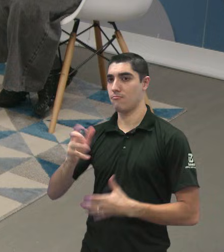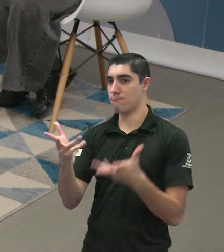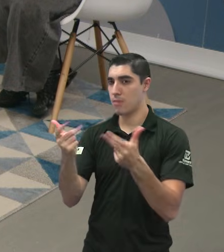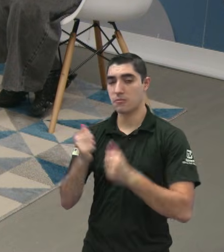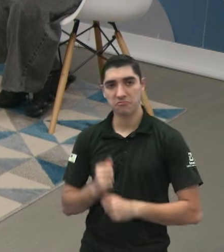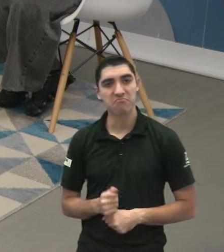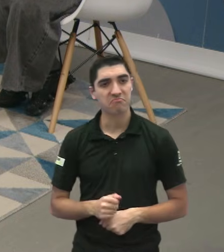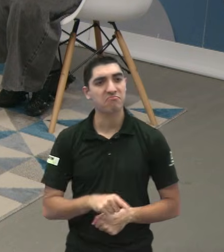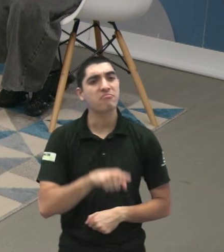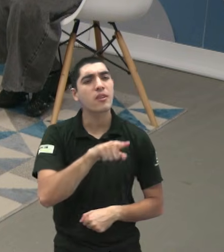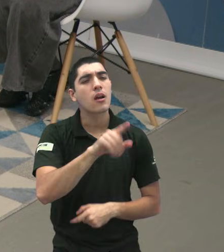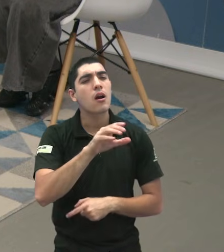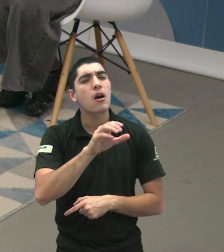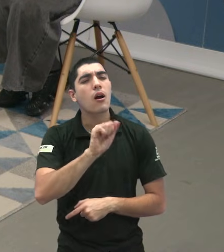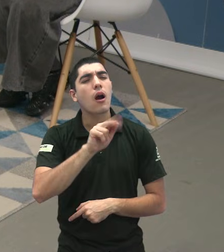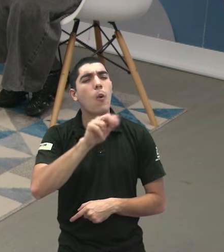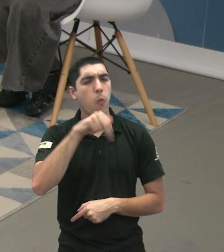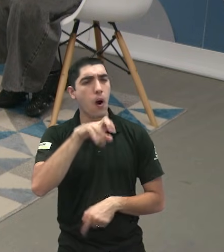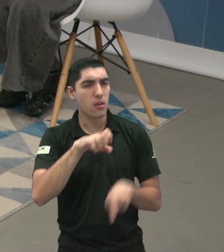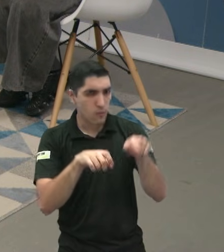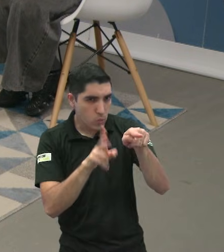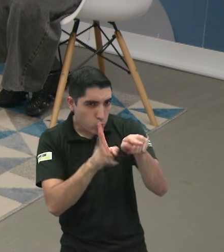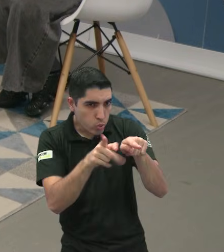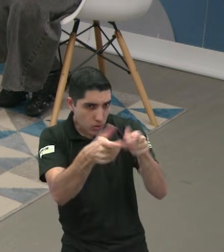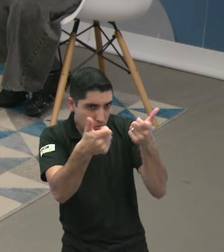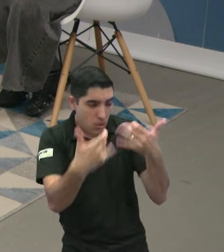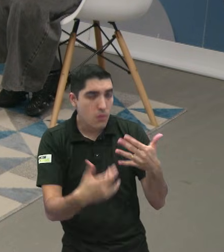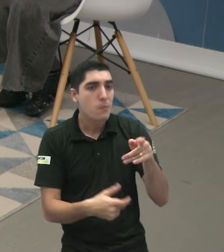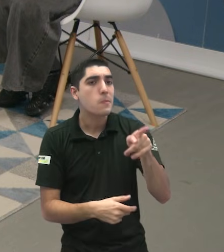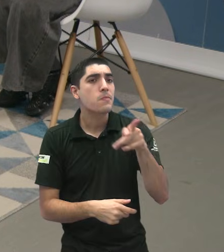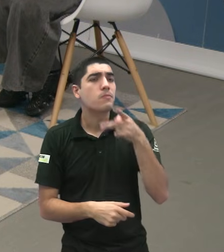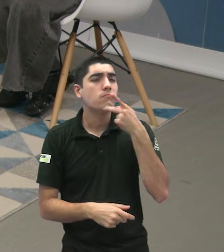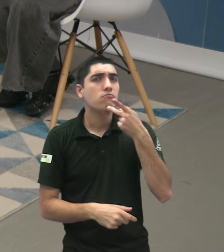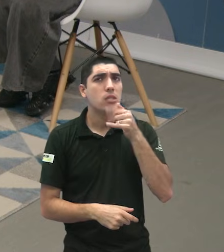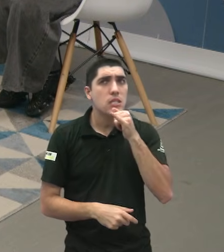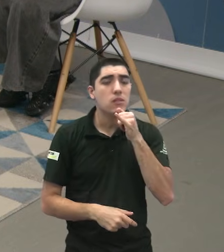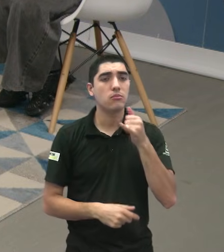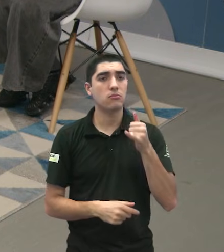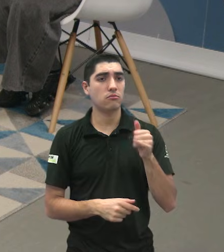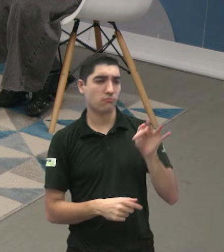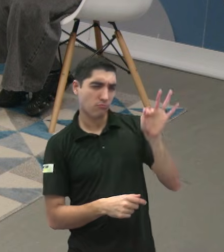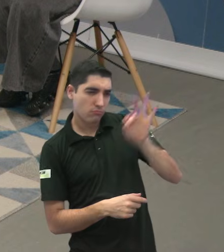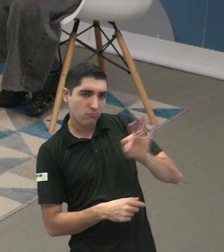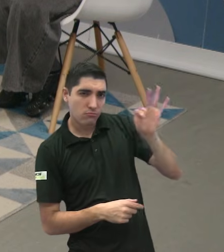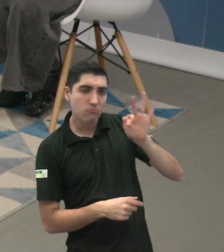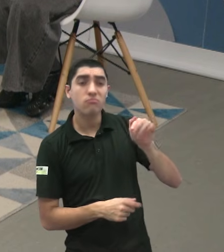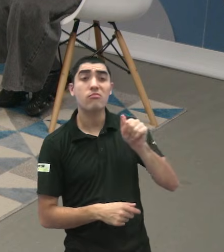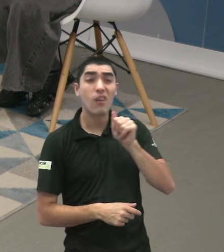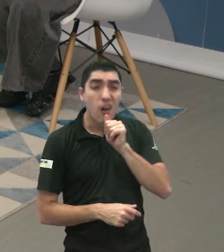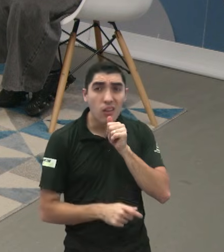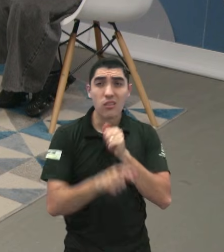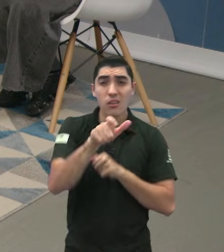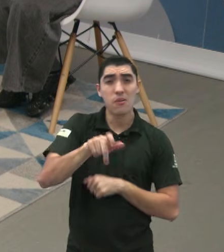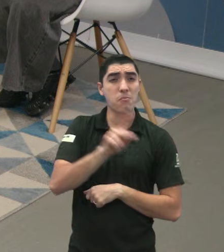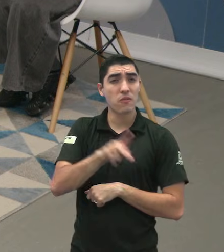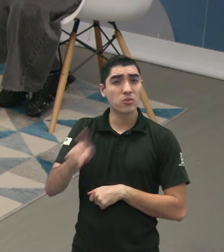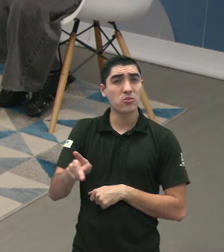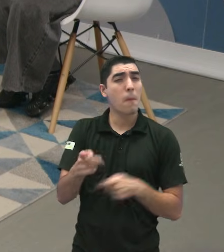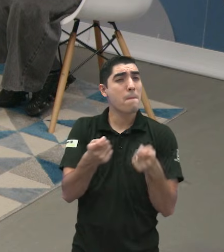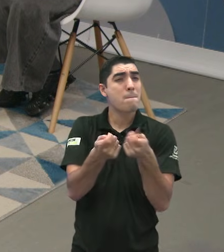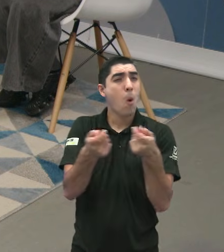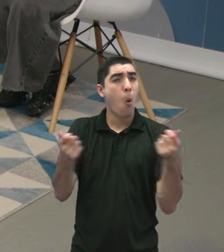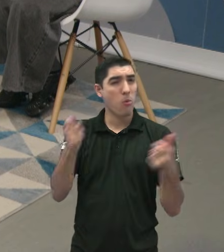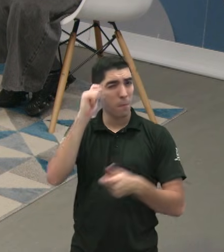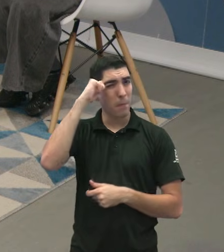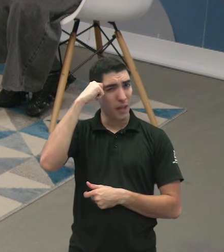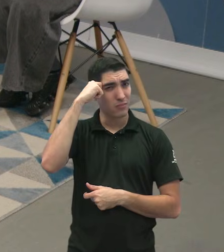Cauane, continuando com você, nas faculdades ainda tem poucos professores negros e usam